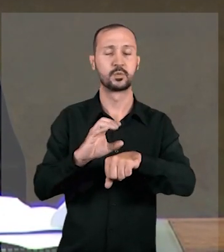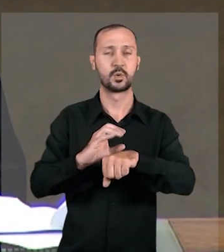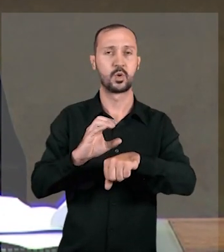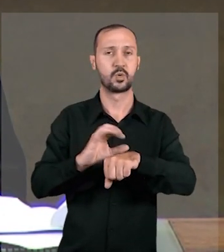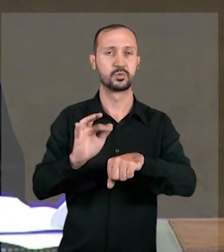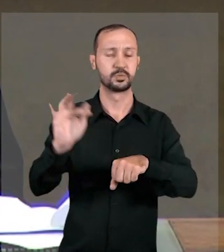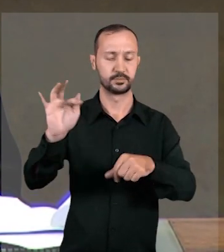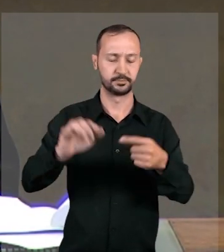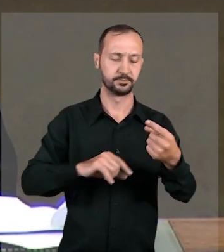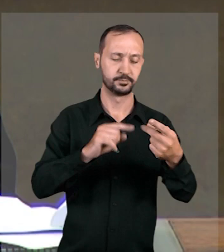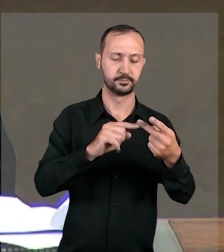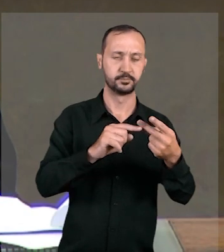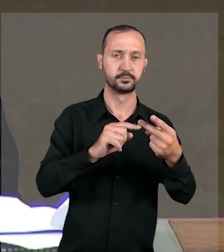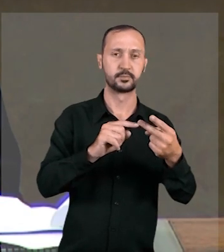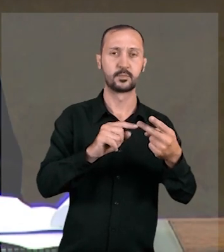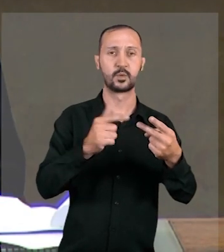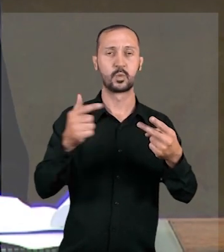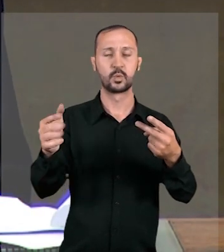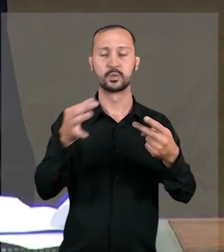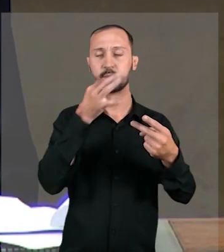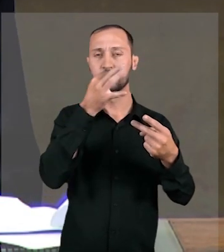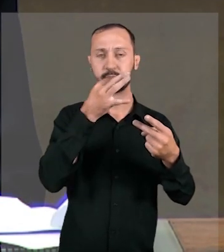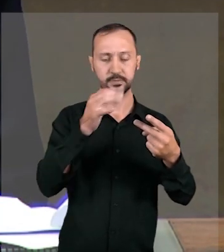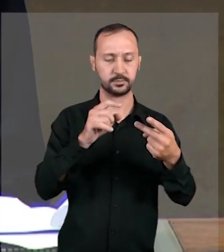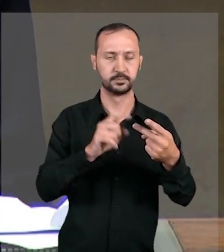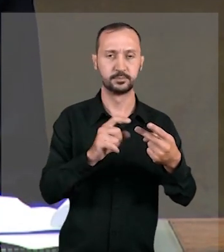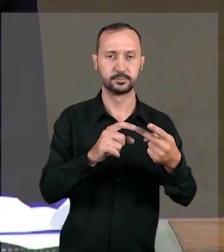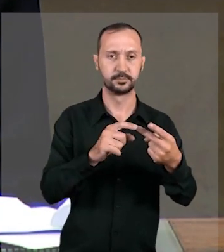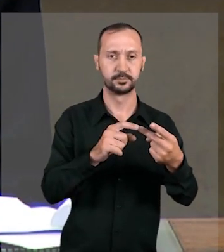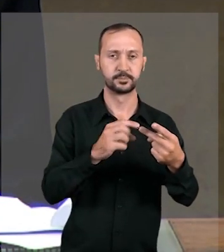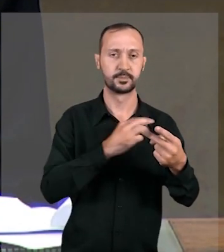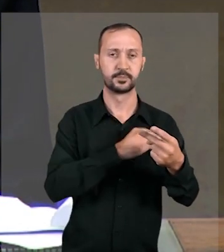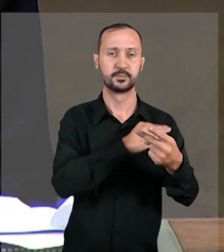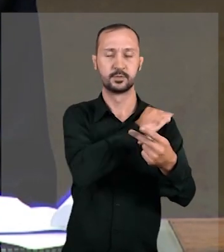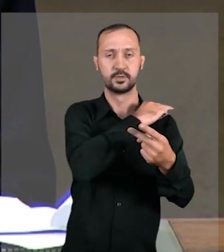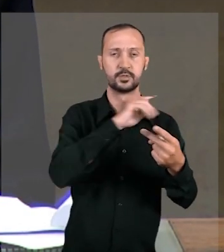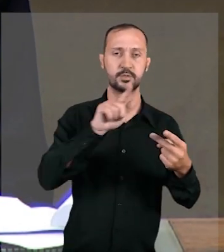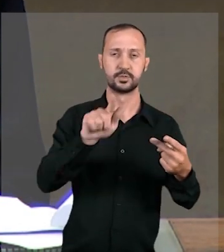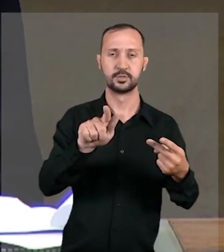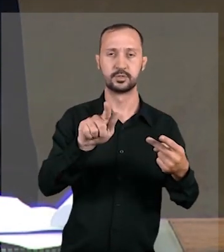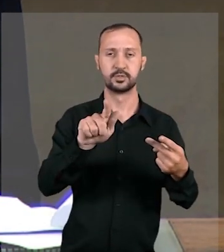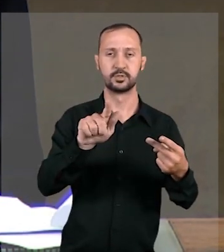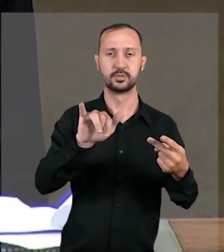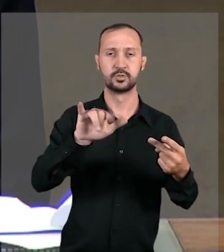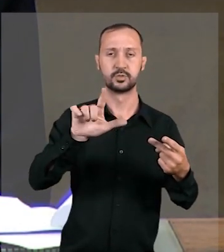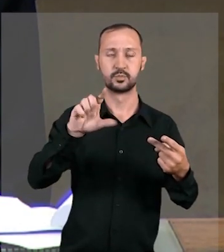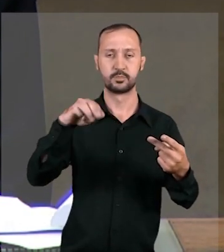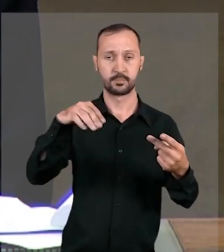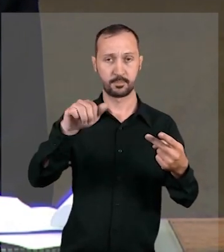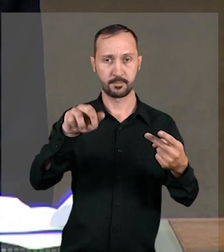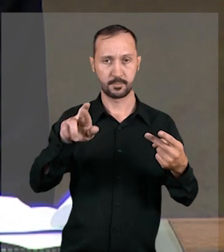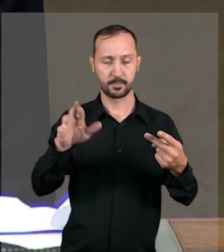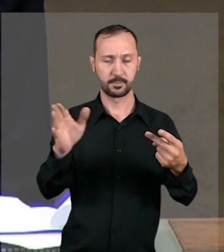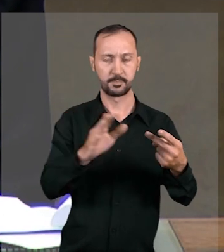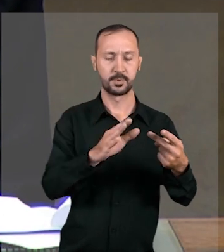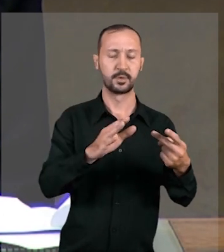é inconstitucional. Houve uma outra posição defendida pelo ministro Gilmar